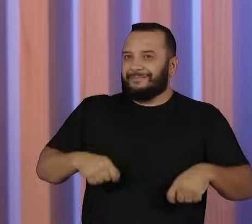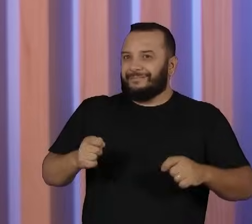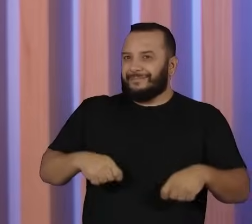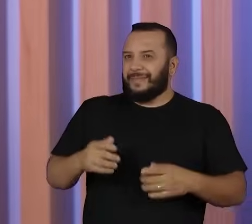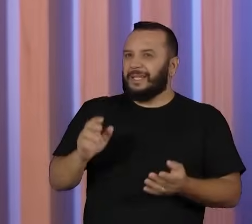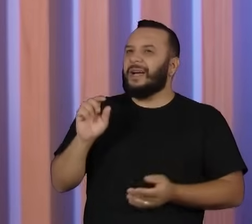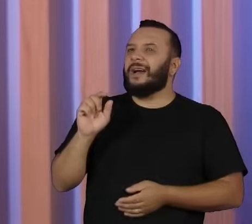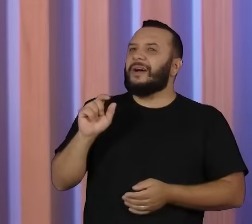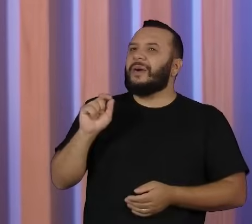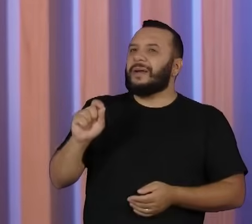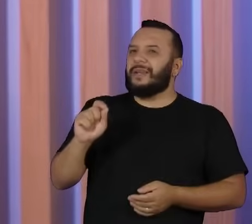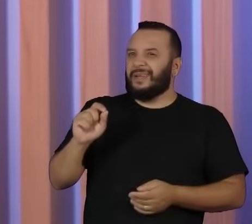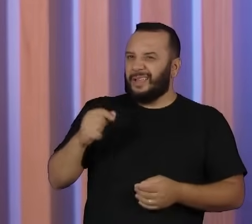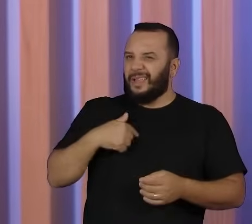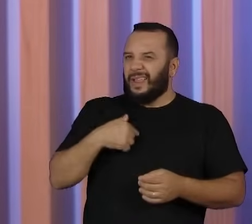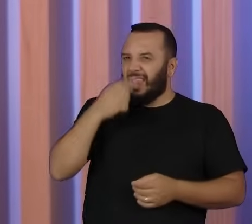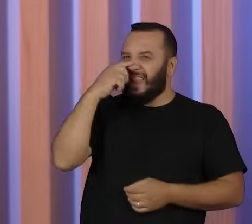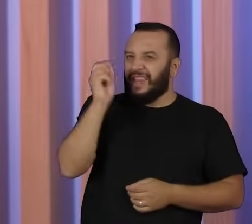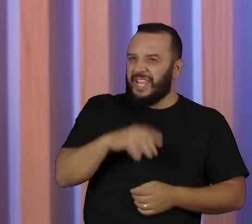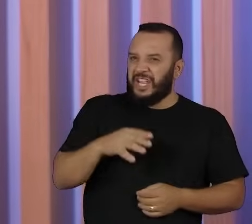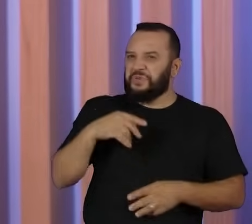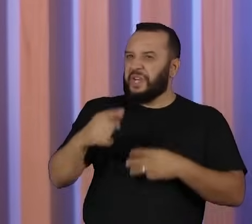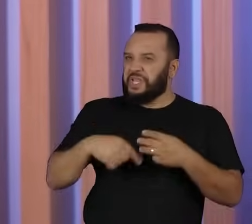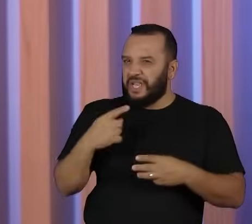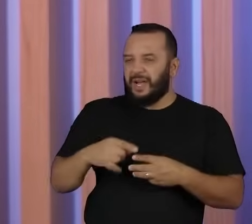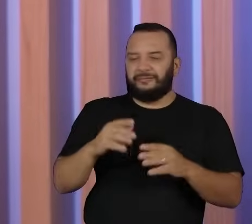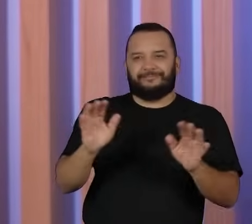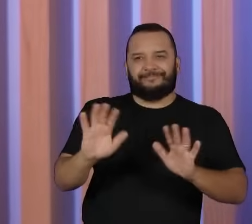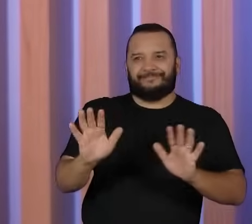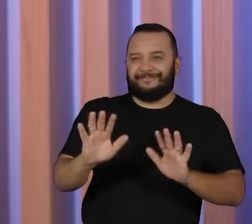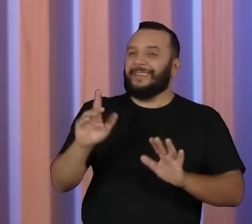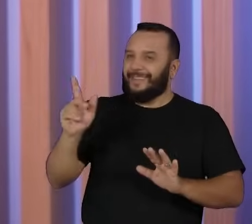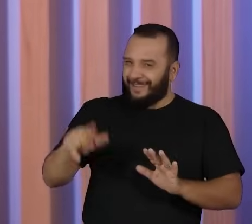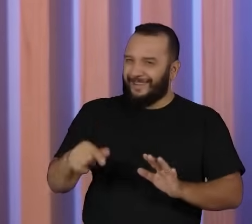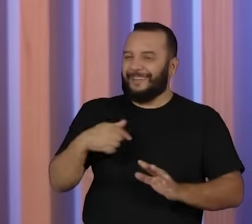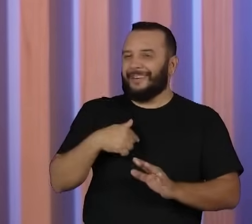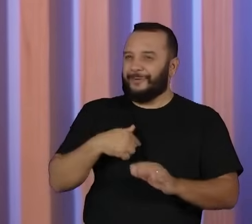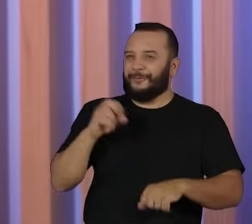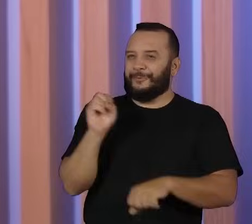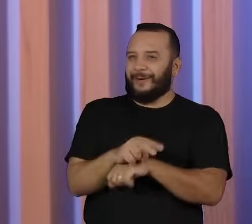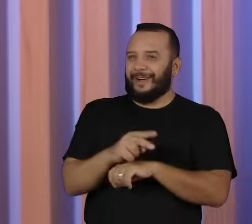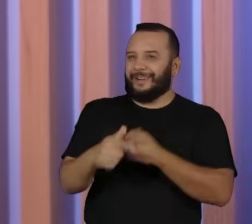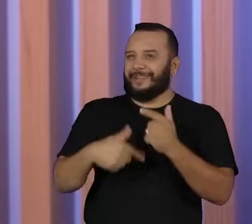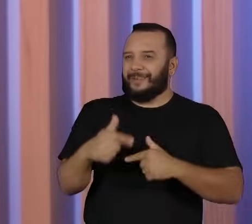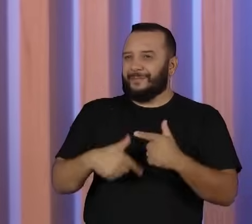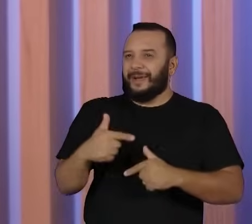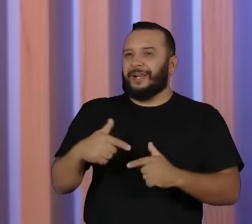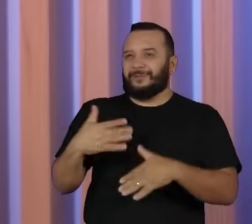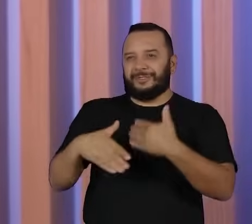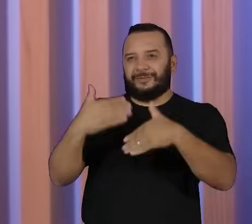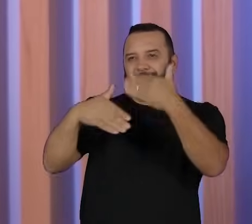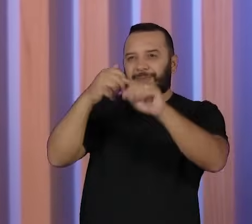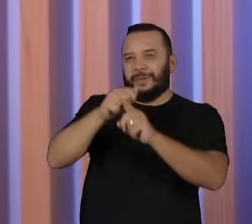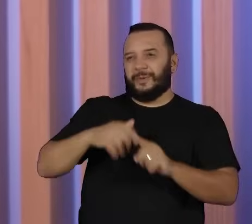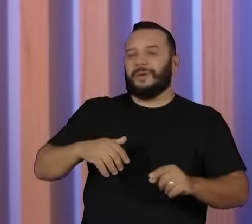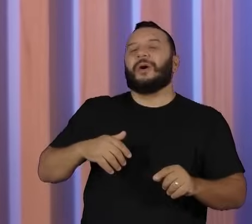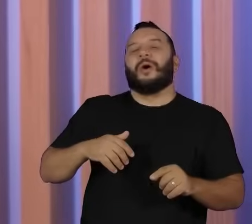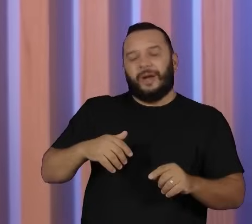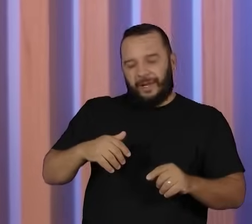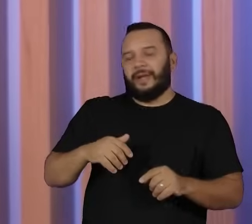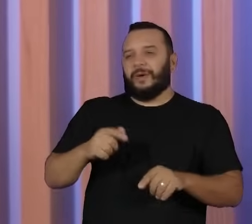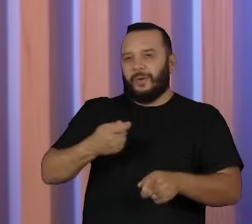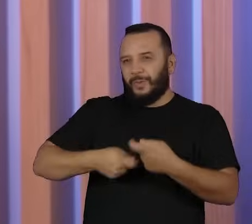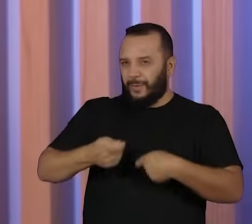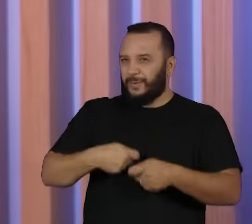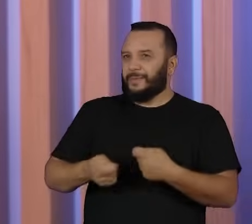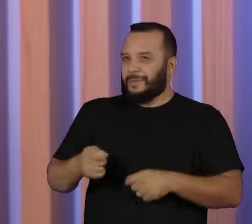fala só de lixo, de reciclagem de lixo e dessa questão. A gente fala de um desenvolvimento econômico, de uma população que